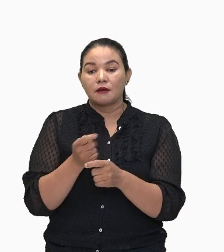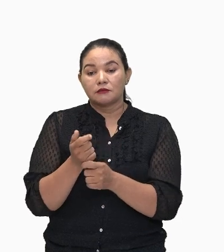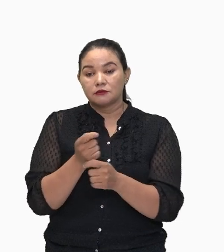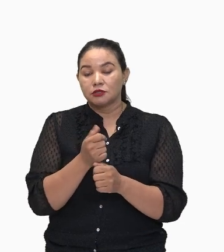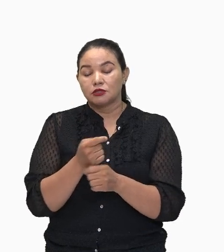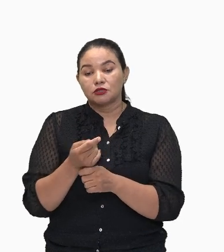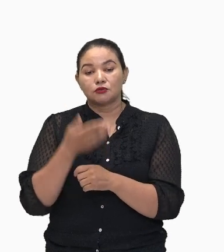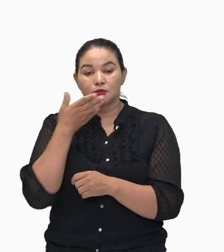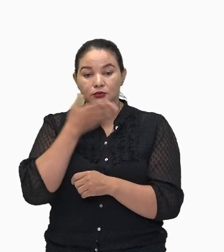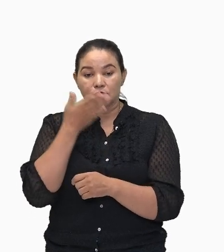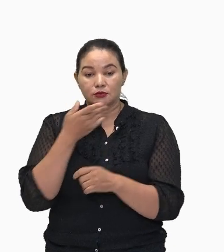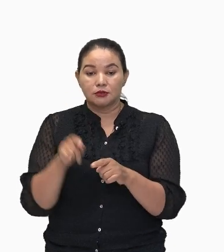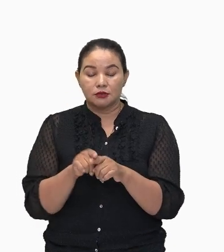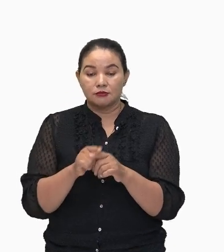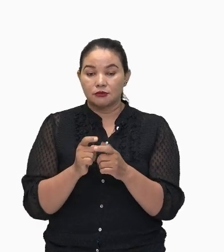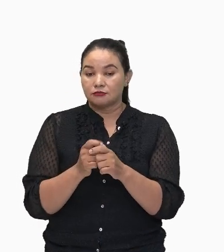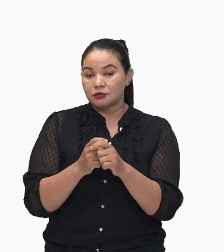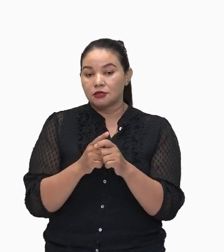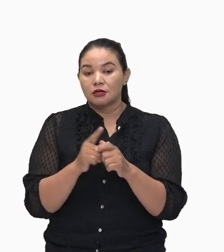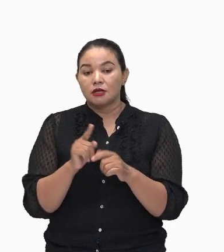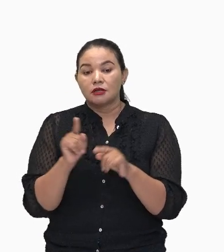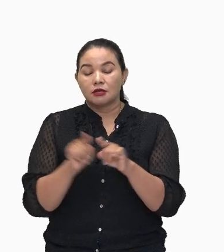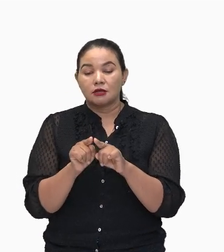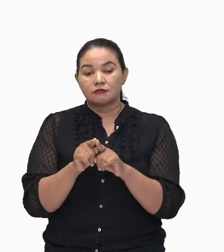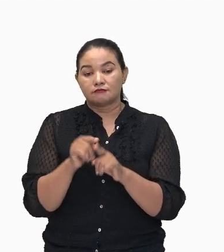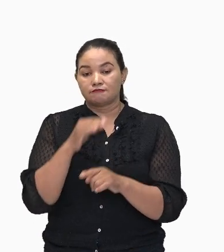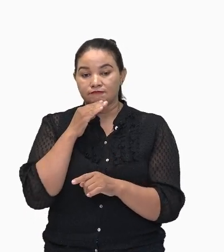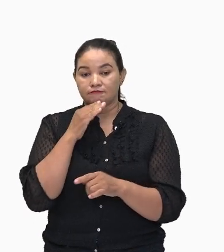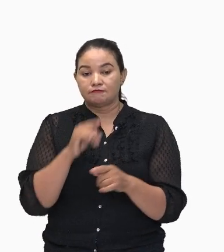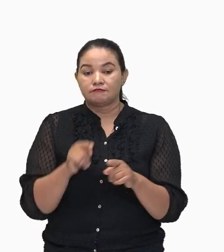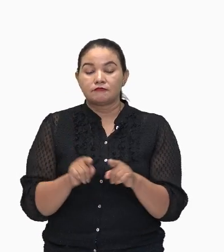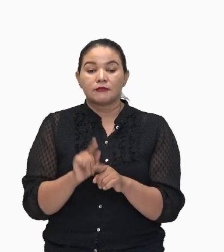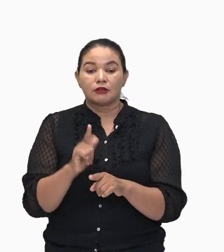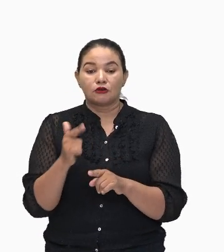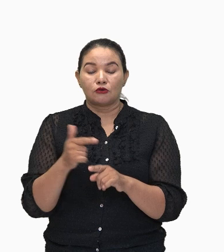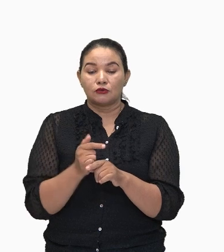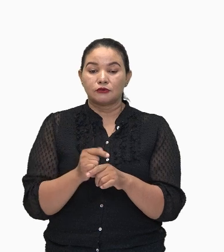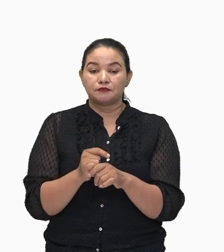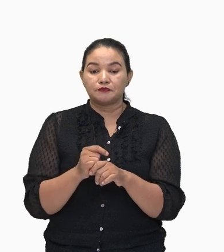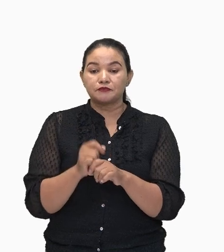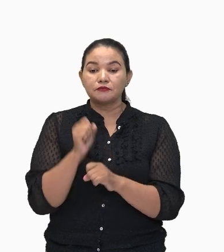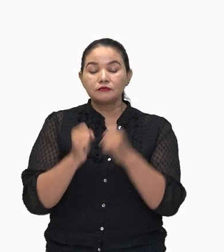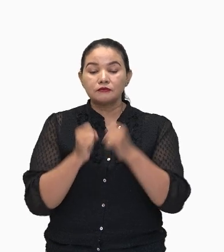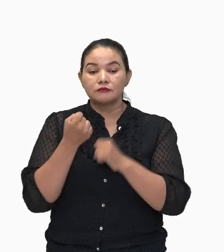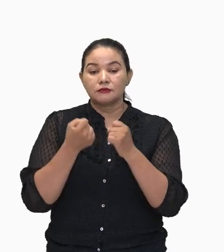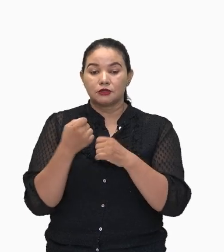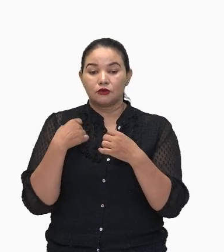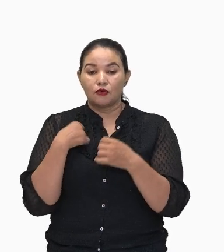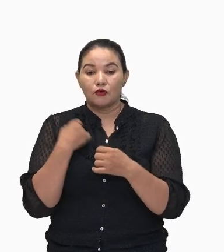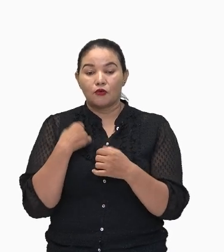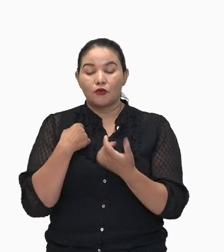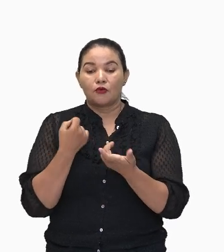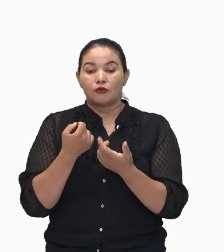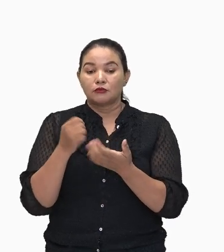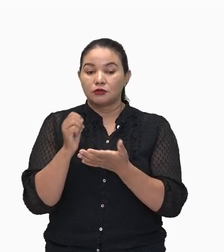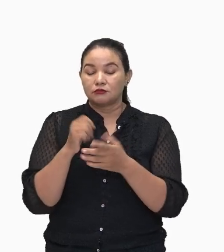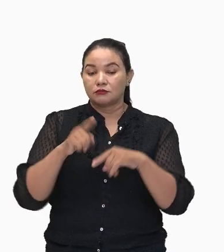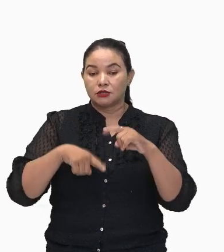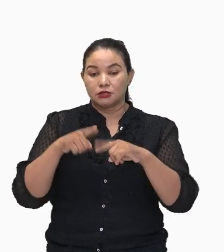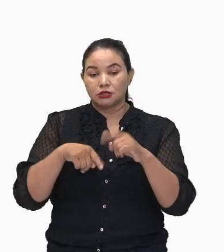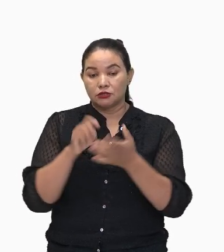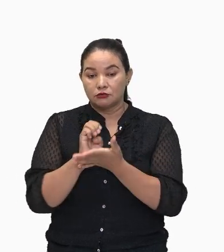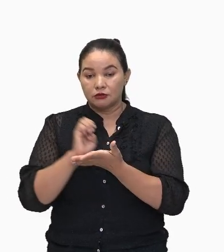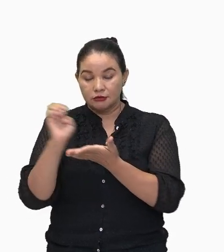e goiaba. A gente vai dar o destaque na indústria para a produção de vestimentas, que é o principal produto de exportação